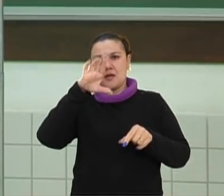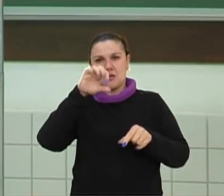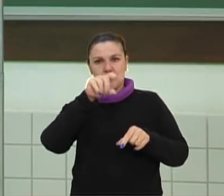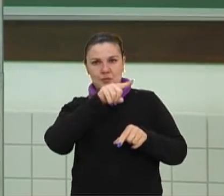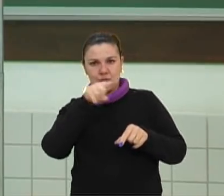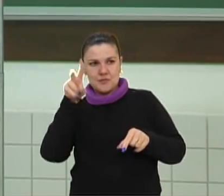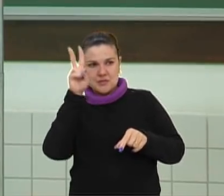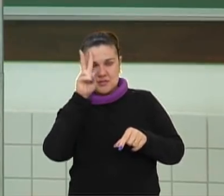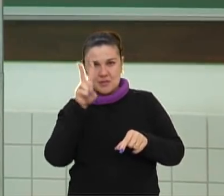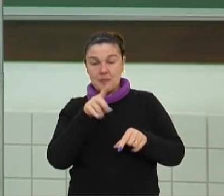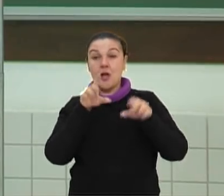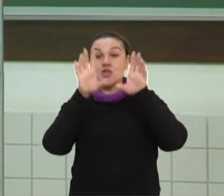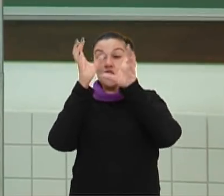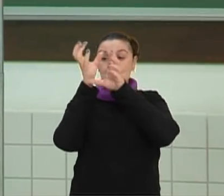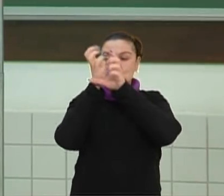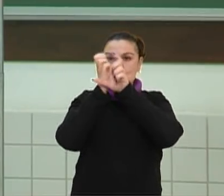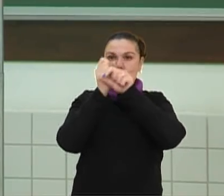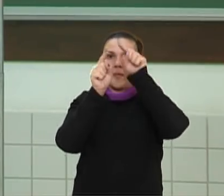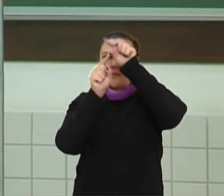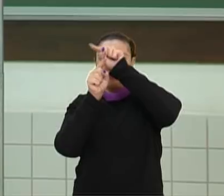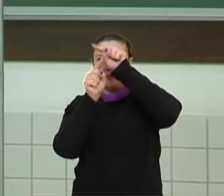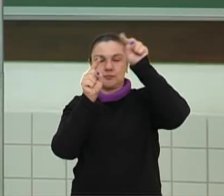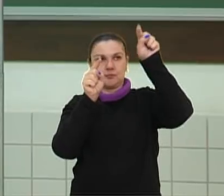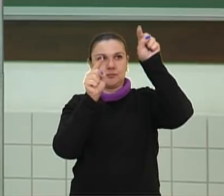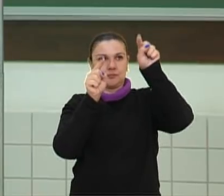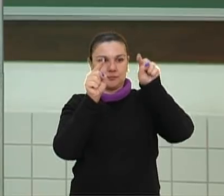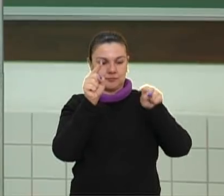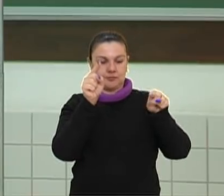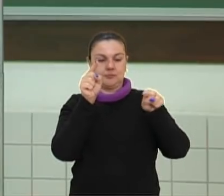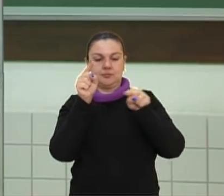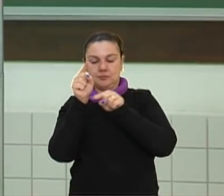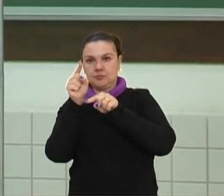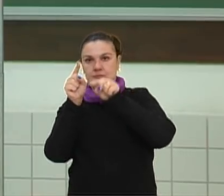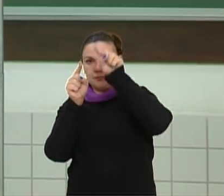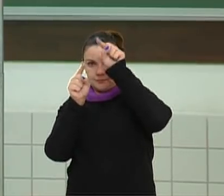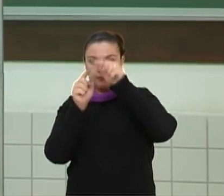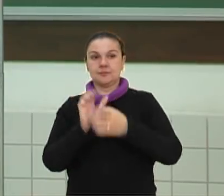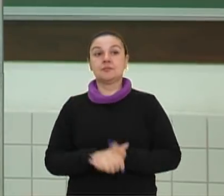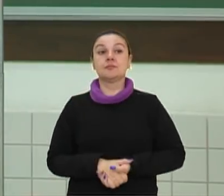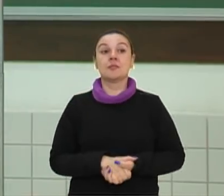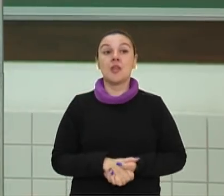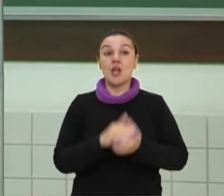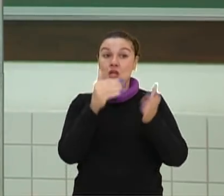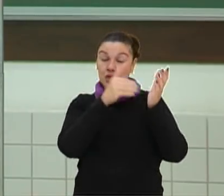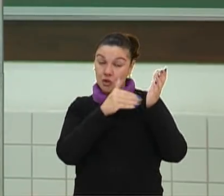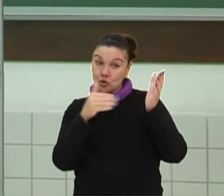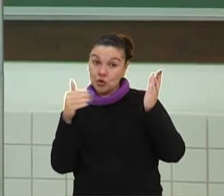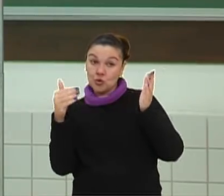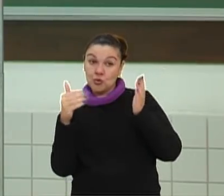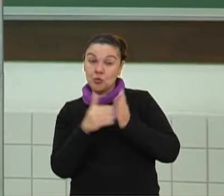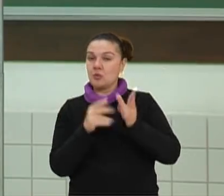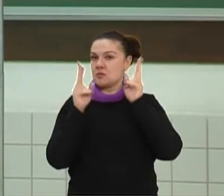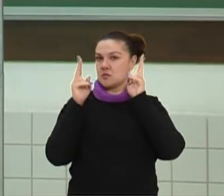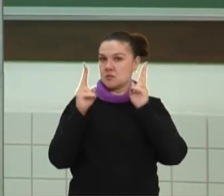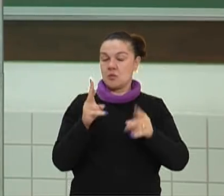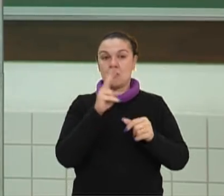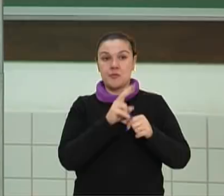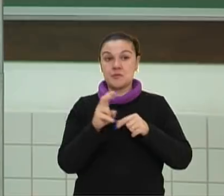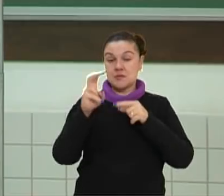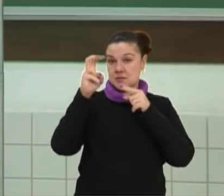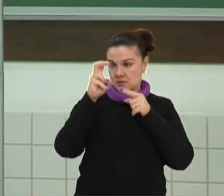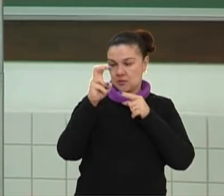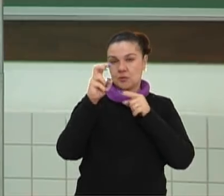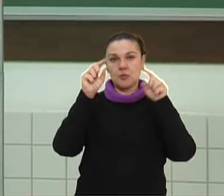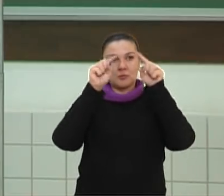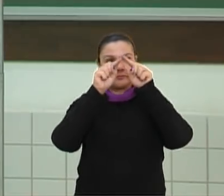Perímetro. Perímetro é a soma de todos os lados de um polígono, tá? E todos os lados têm a mesma medida, que